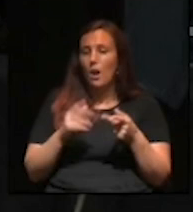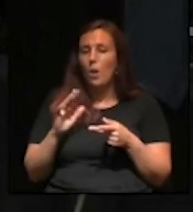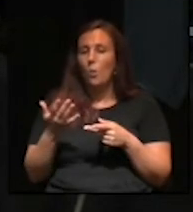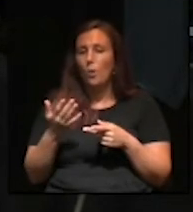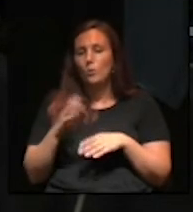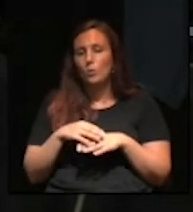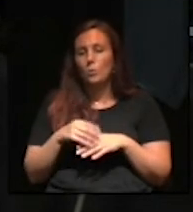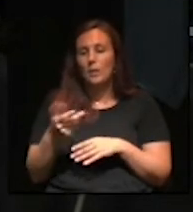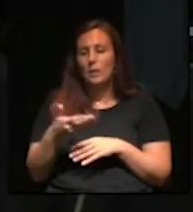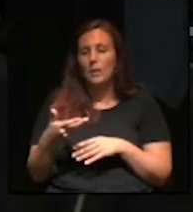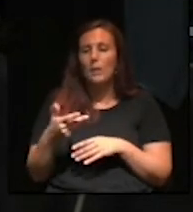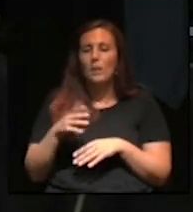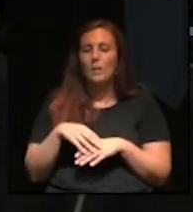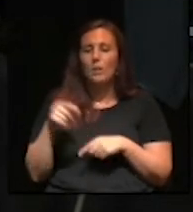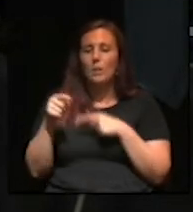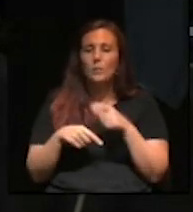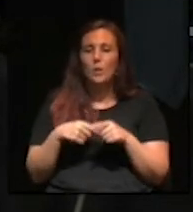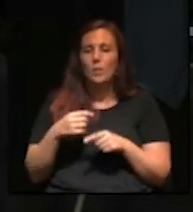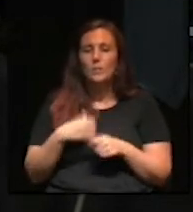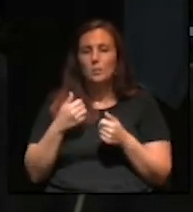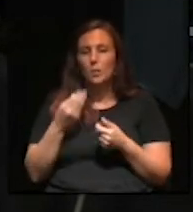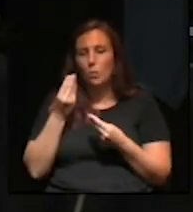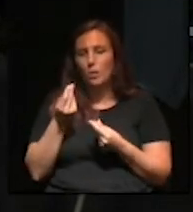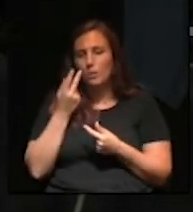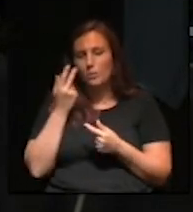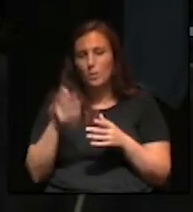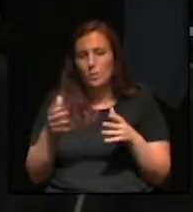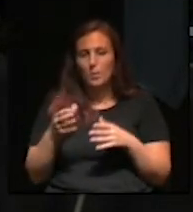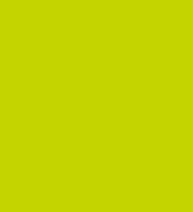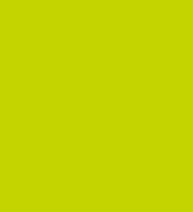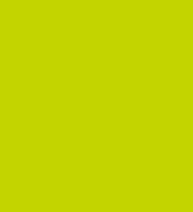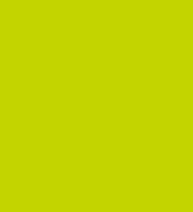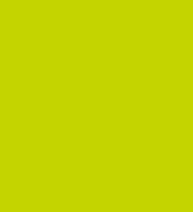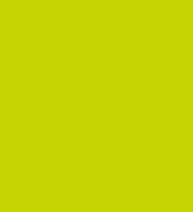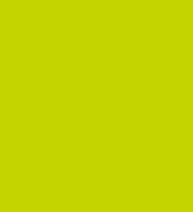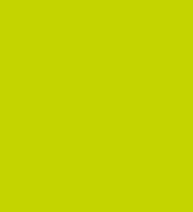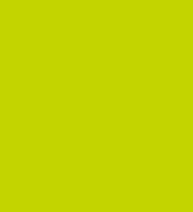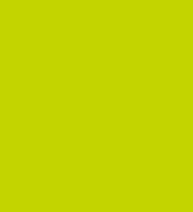fizeram por ir além da Troika no ataque ao bem-estar e qualidade de vida da maioria. Muito obrigada.